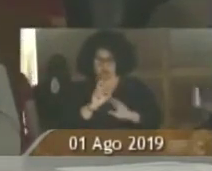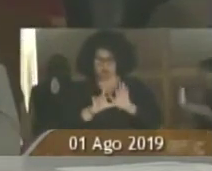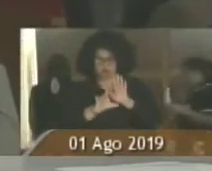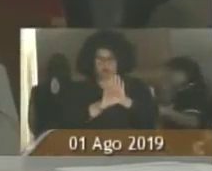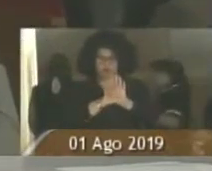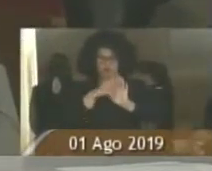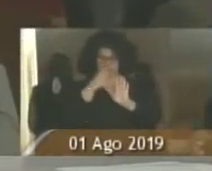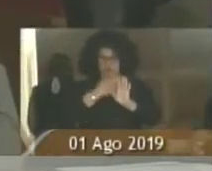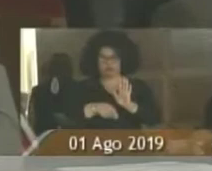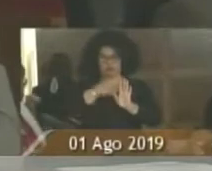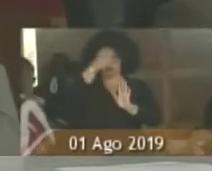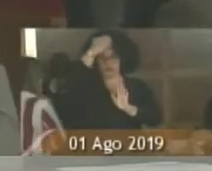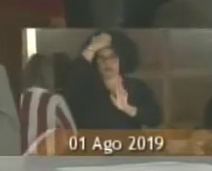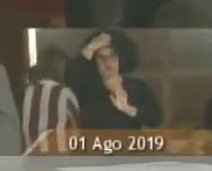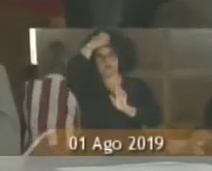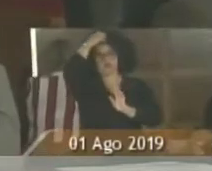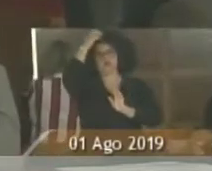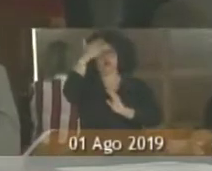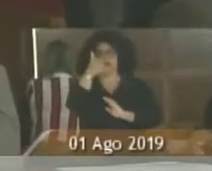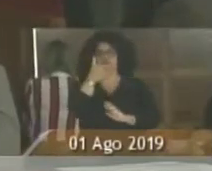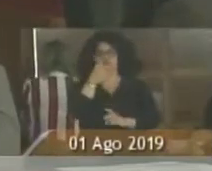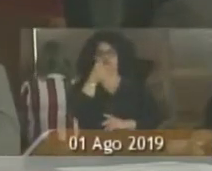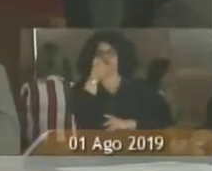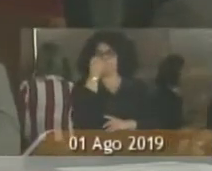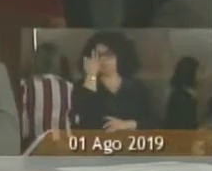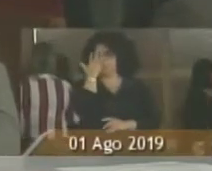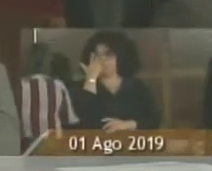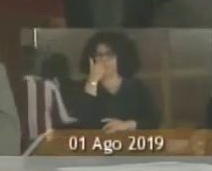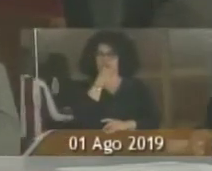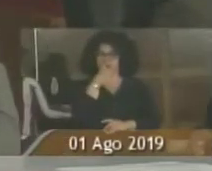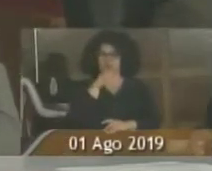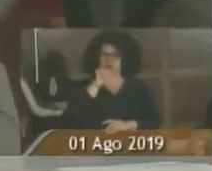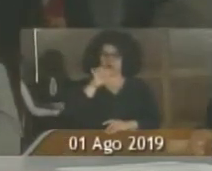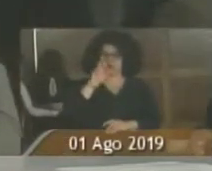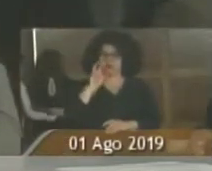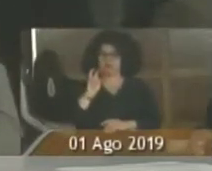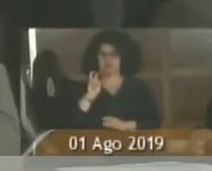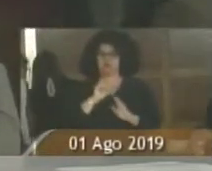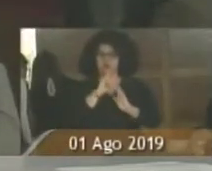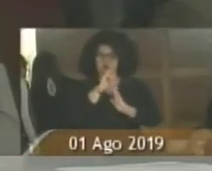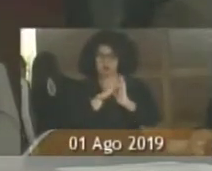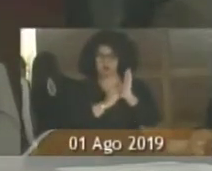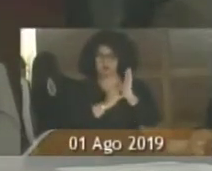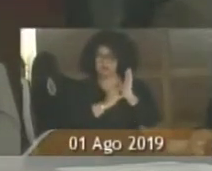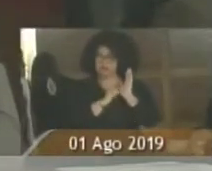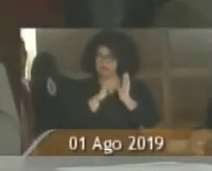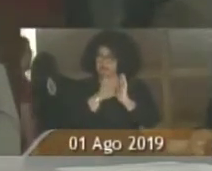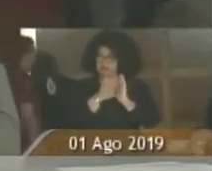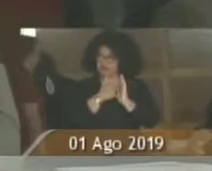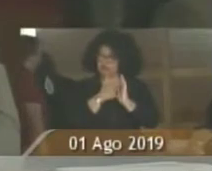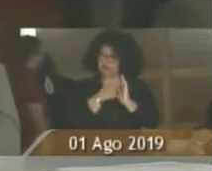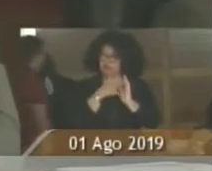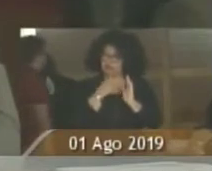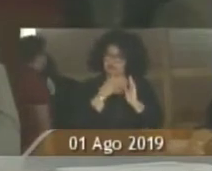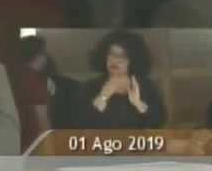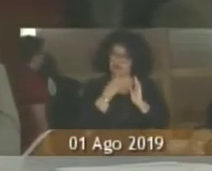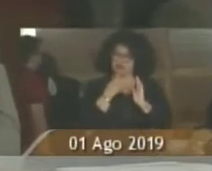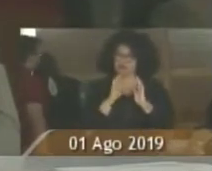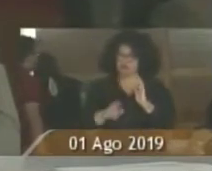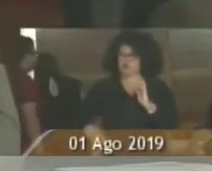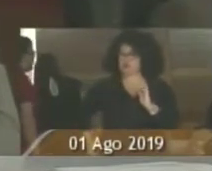Municipal 412, de 20 de fevereiro de 95. Indicação 3219, de quando o prefeito a drenagem e pavimentação na